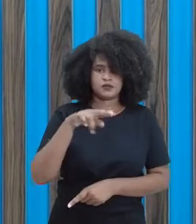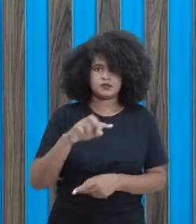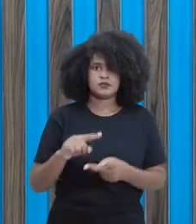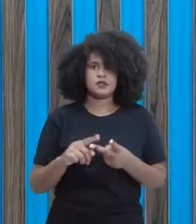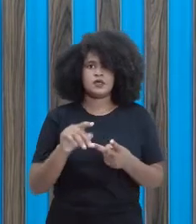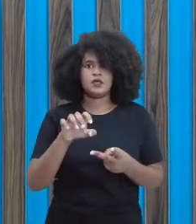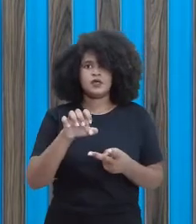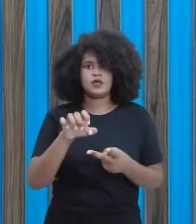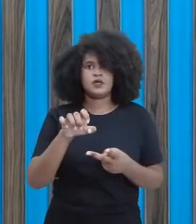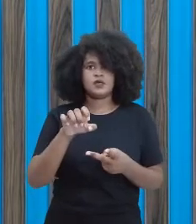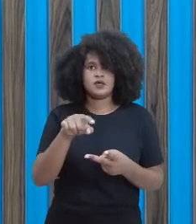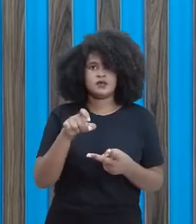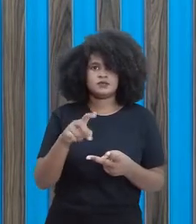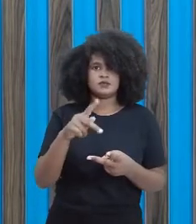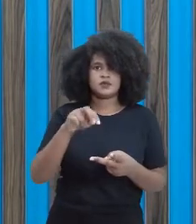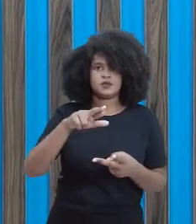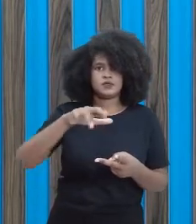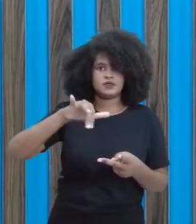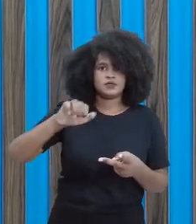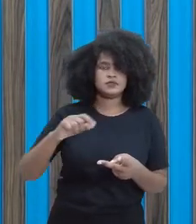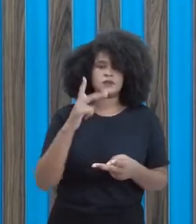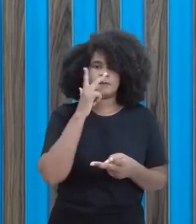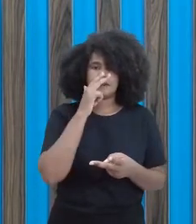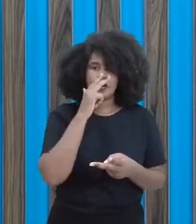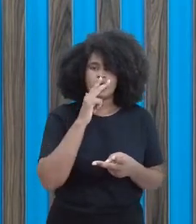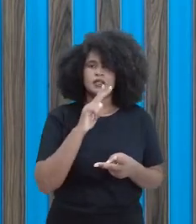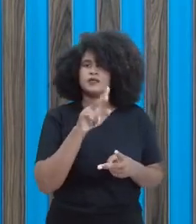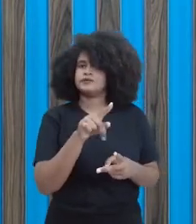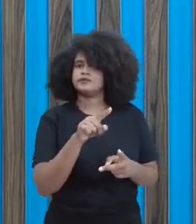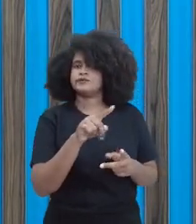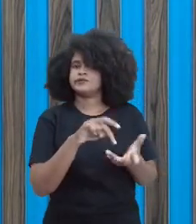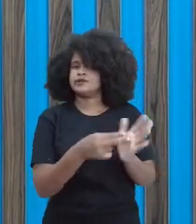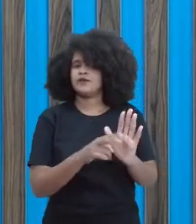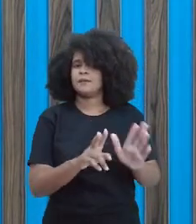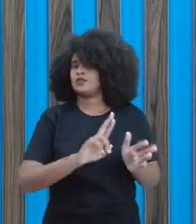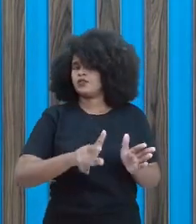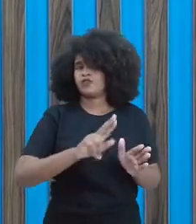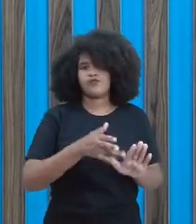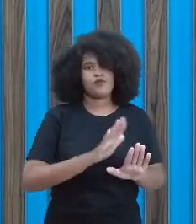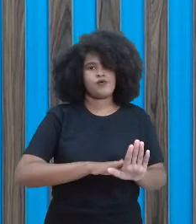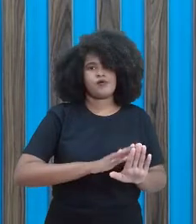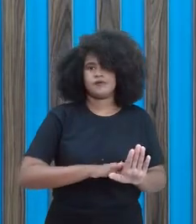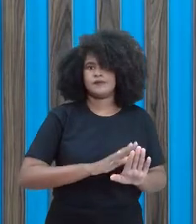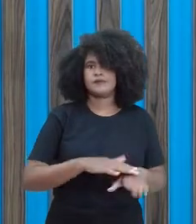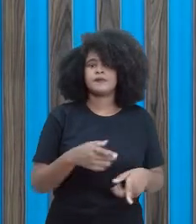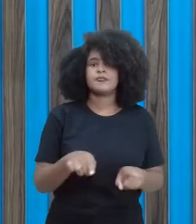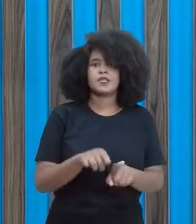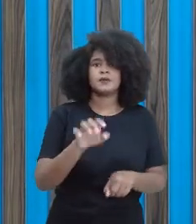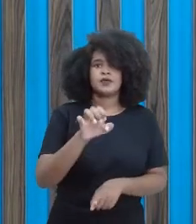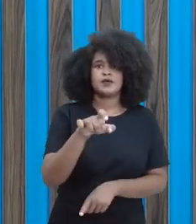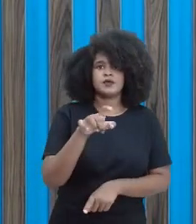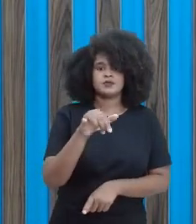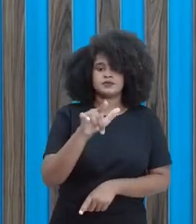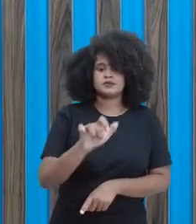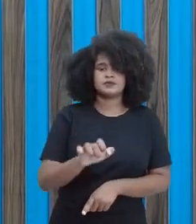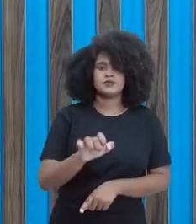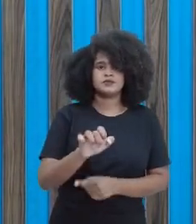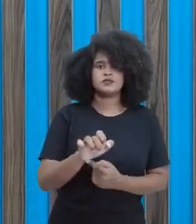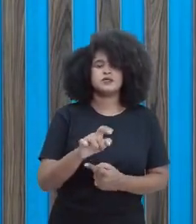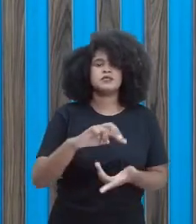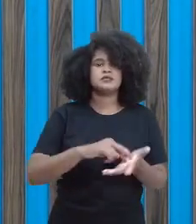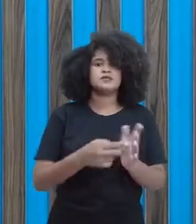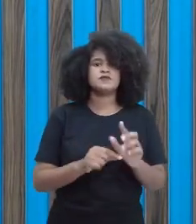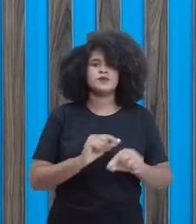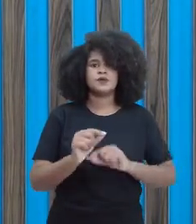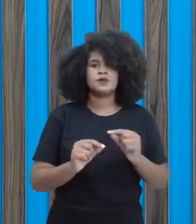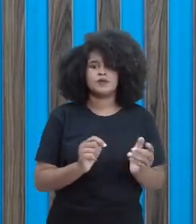experience, educator, palavras cognatas, ou seja, ela é o que parece. Exile, no caso, exile, exílio, né? Vamos para a